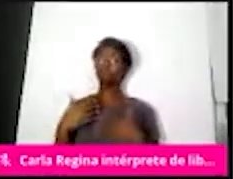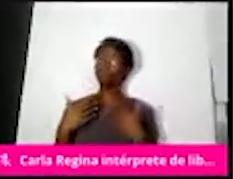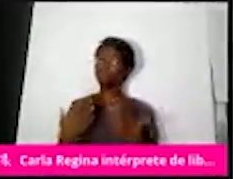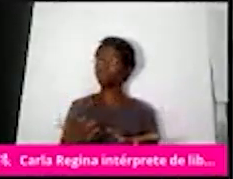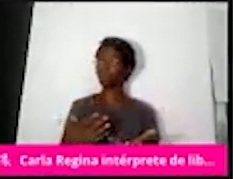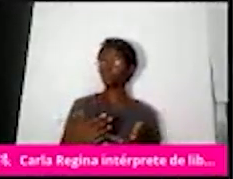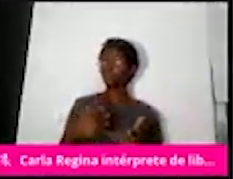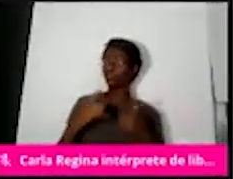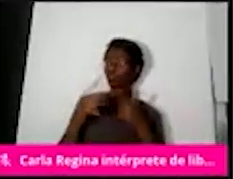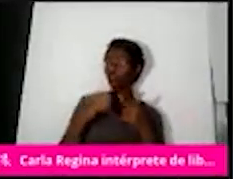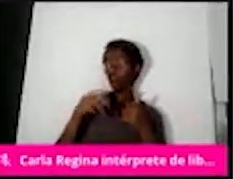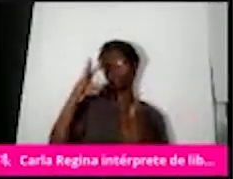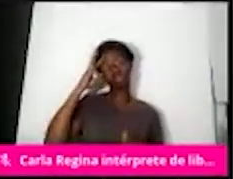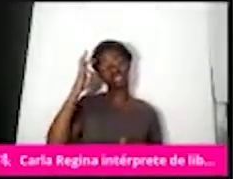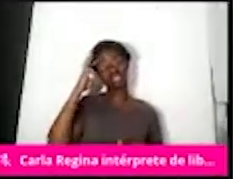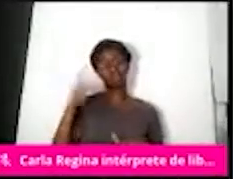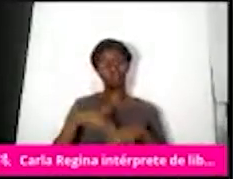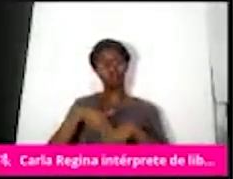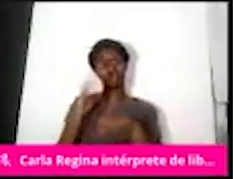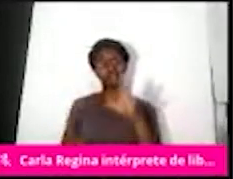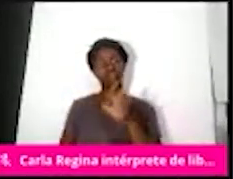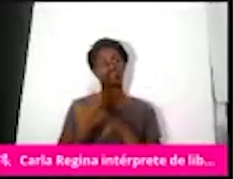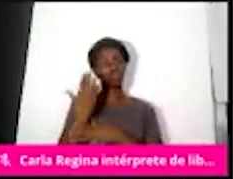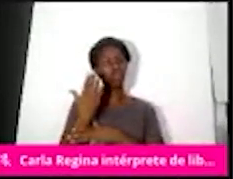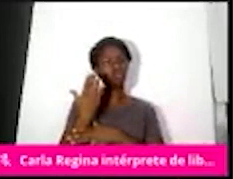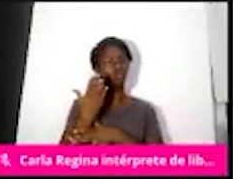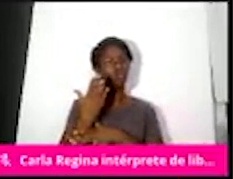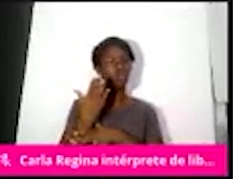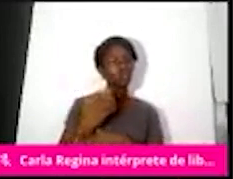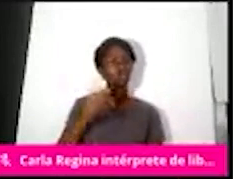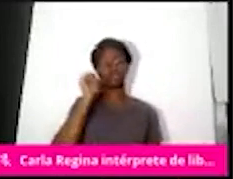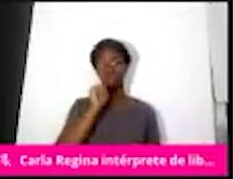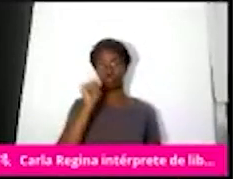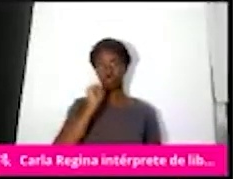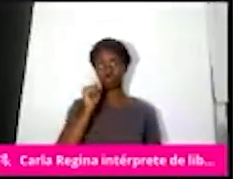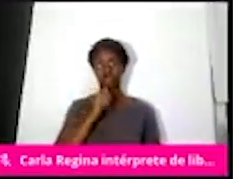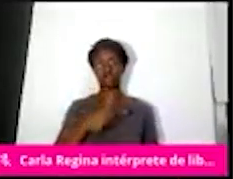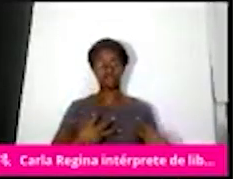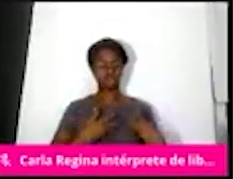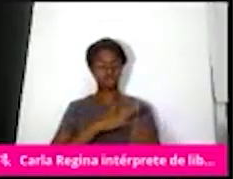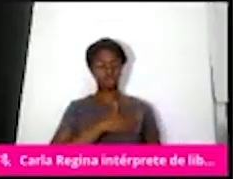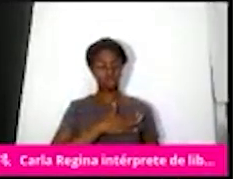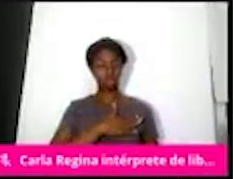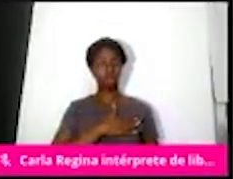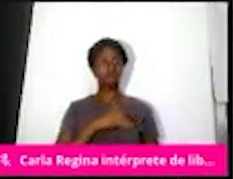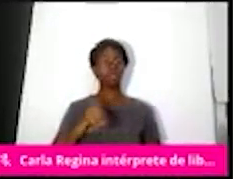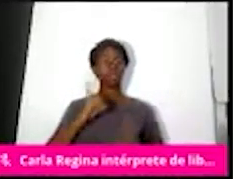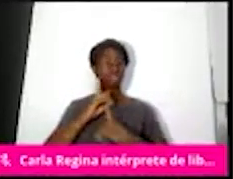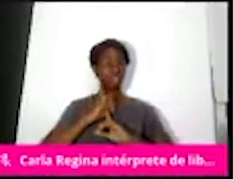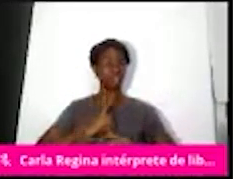fundamentais aqueles que são mais prevalentes nas mulheres que apresentam canções de mama são o depressão ansiedade